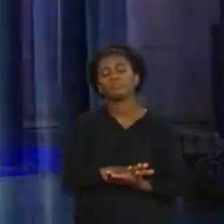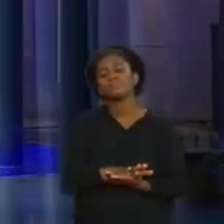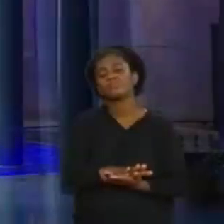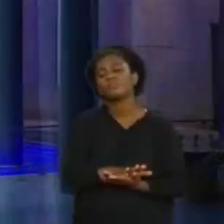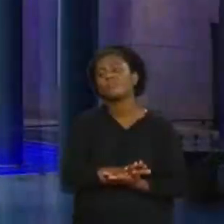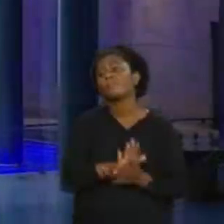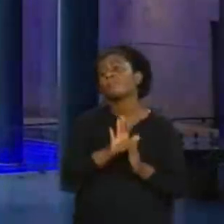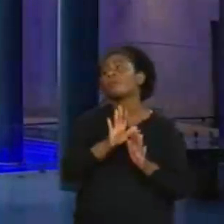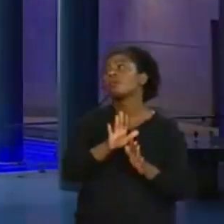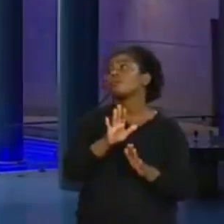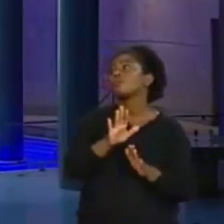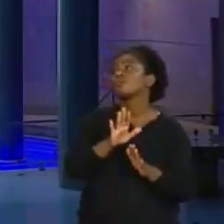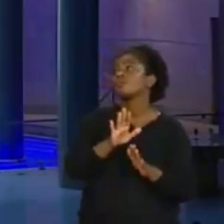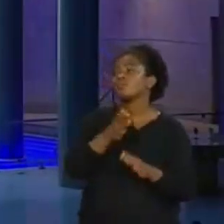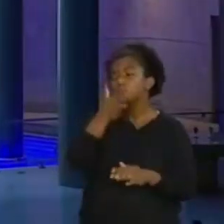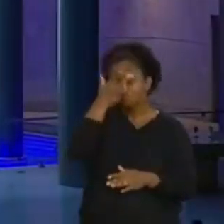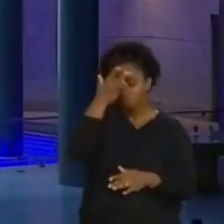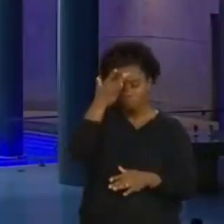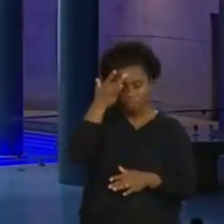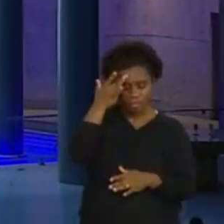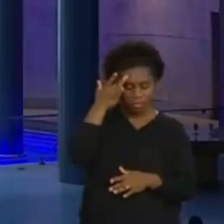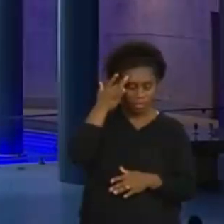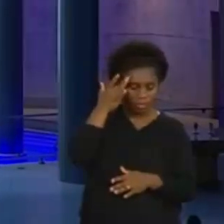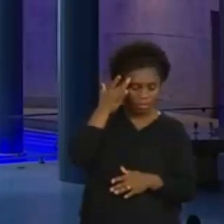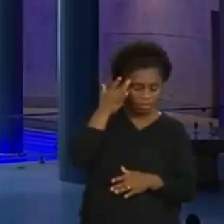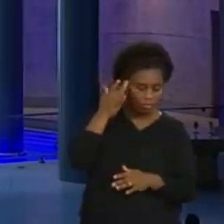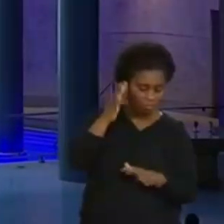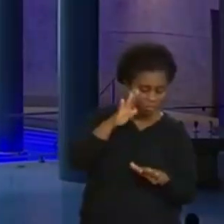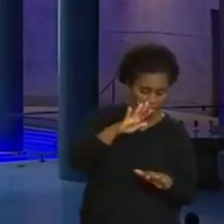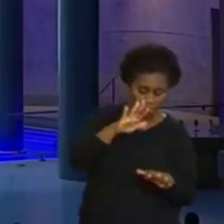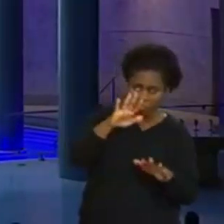Mas quando o ser humano se volta para ti,